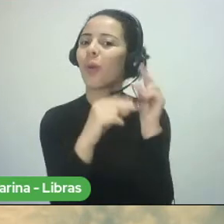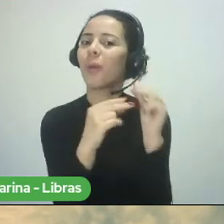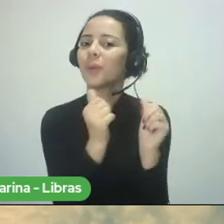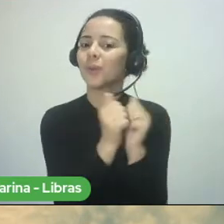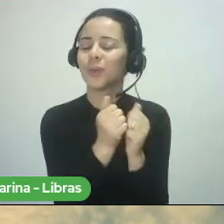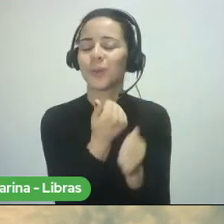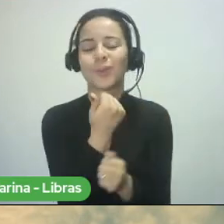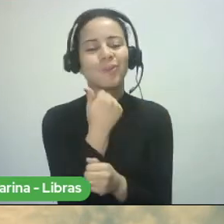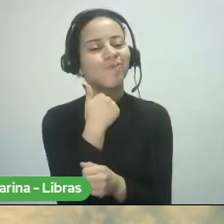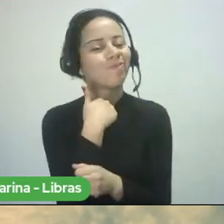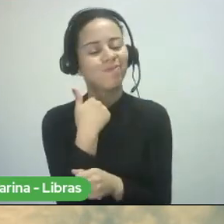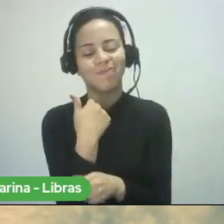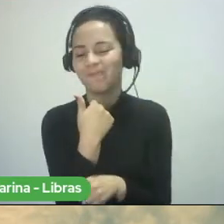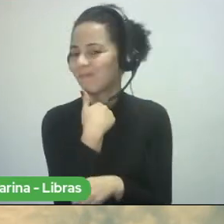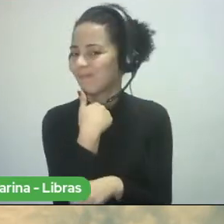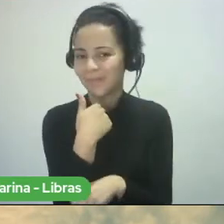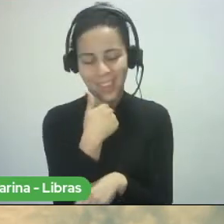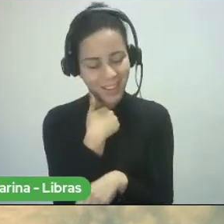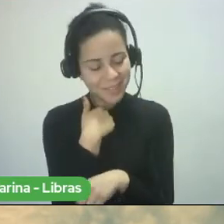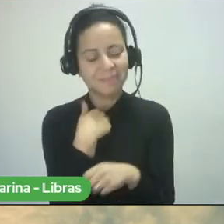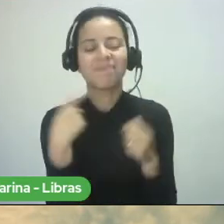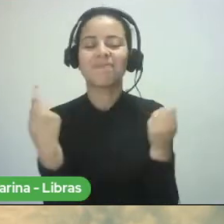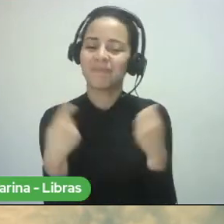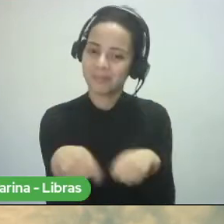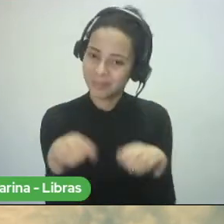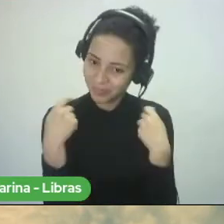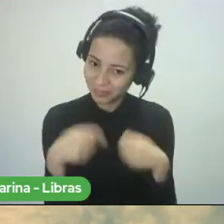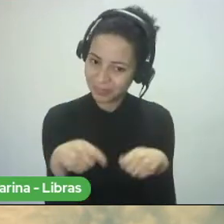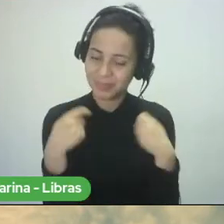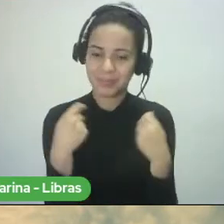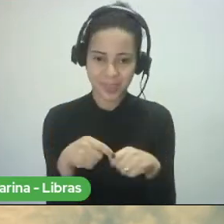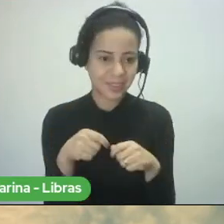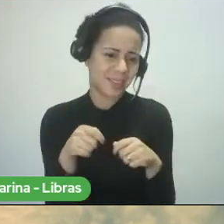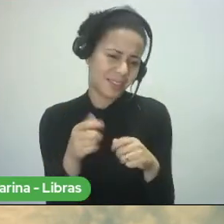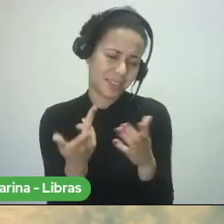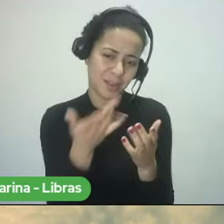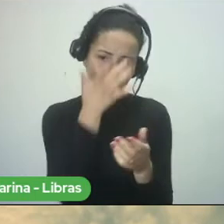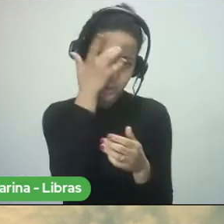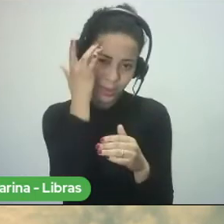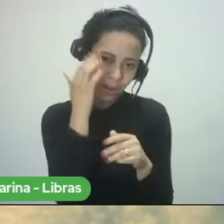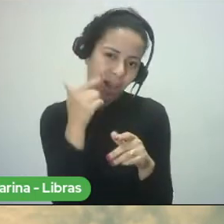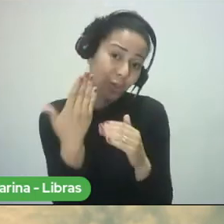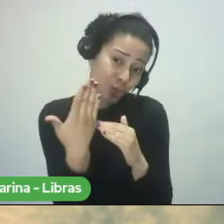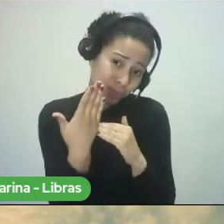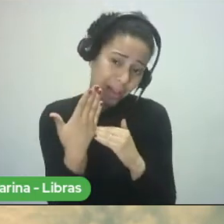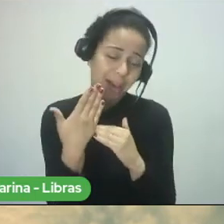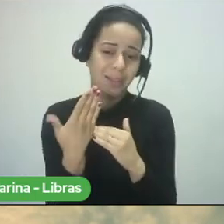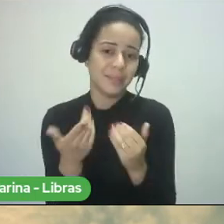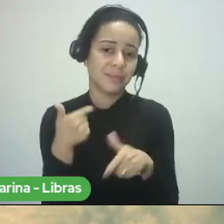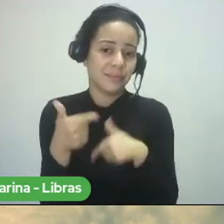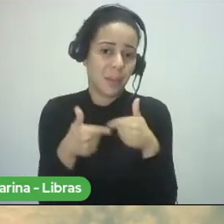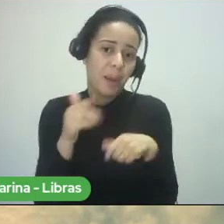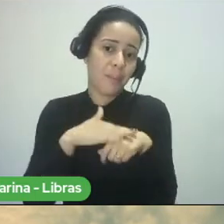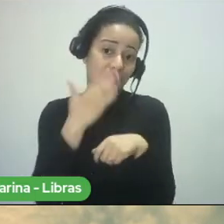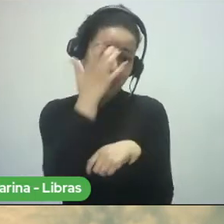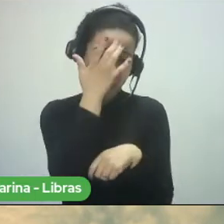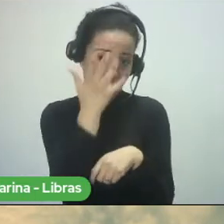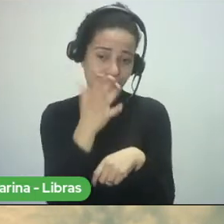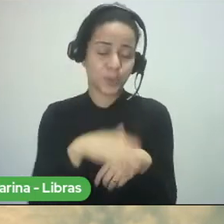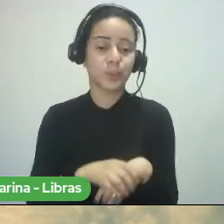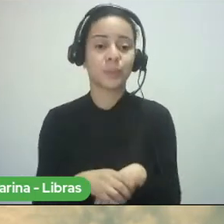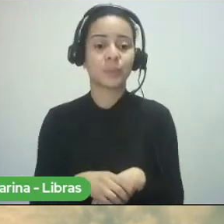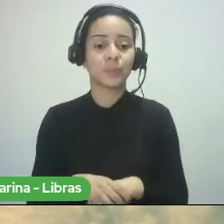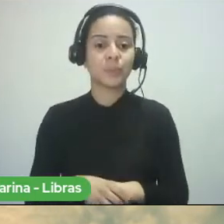participação sem usar de técnicas de facilitação. Eu vou citar algumas aqui para a gente ser um pouquinho